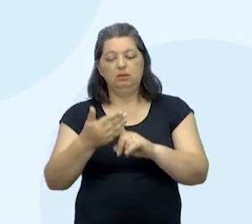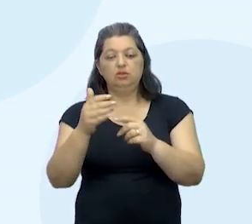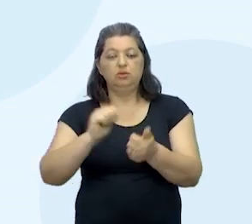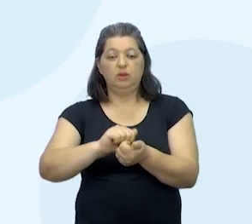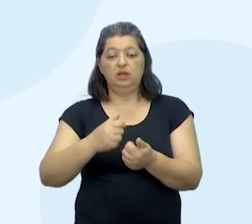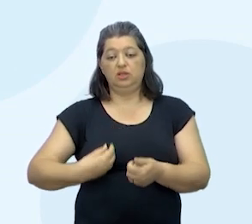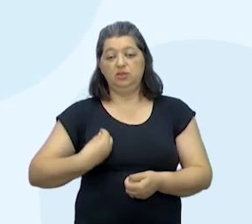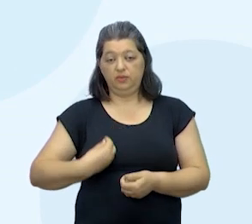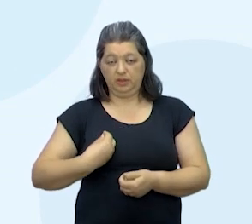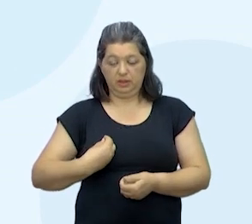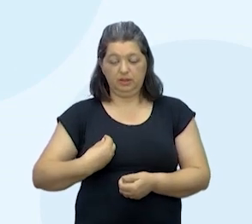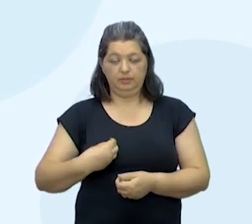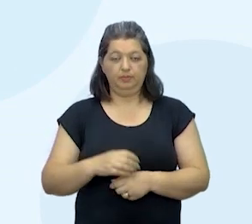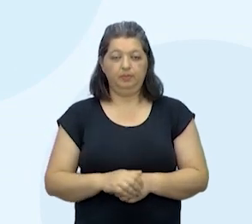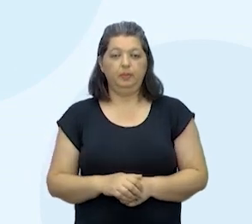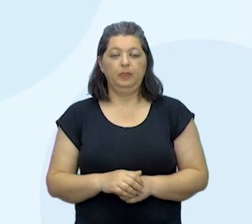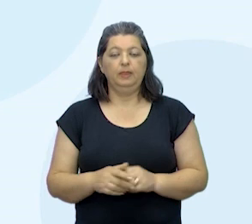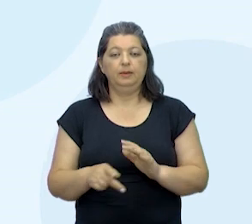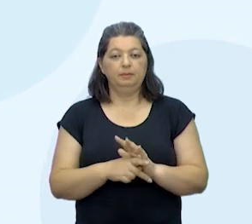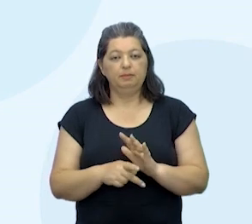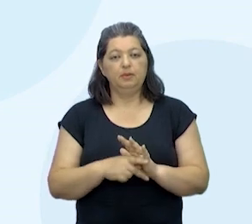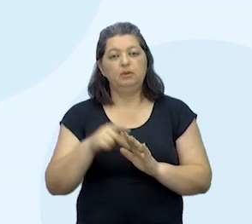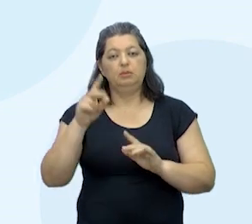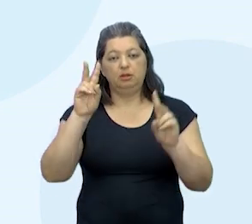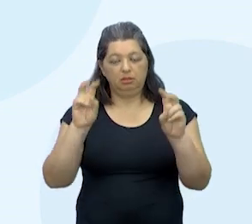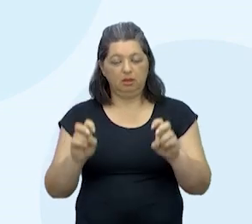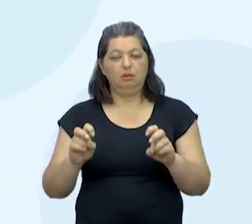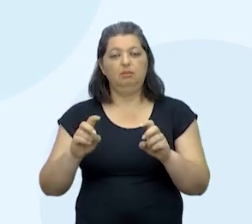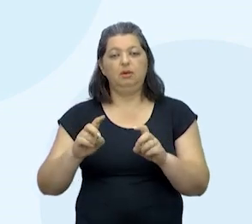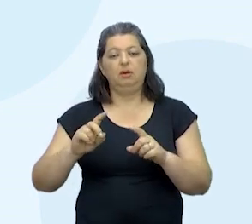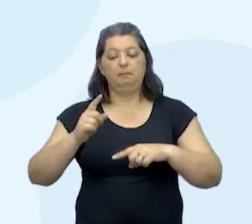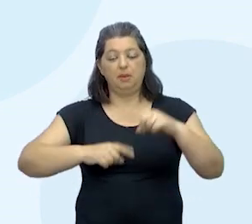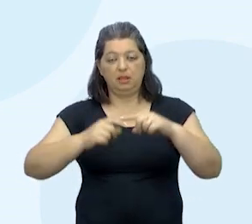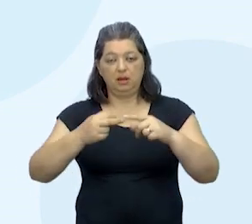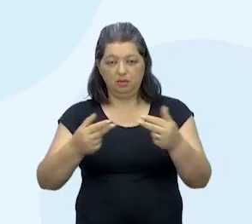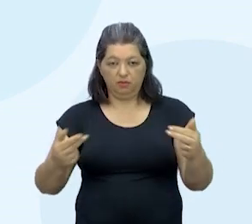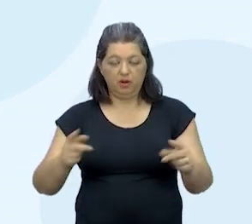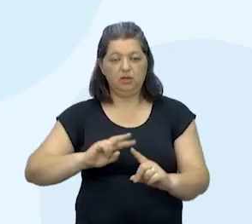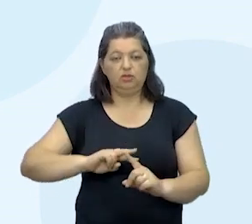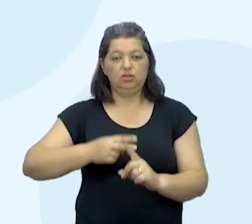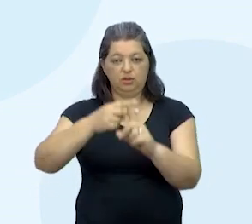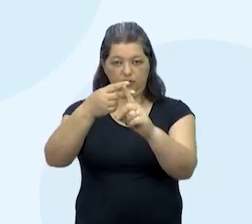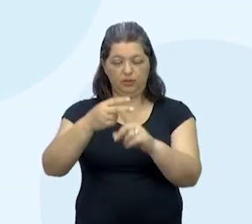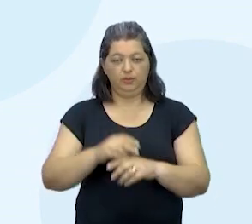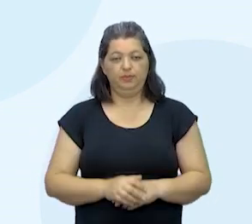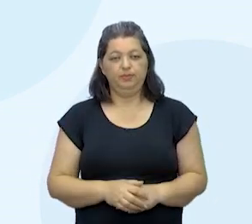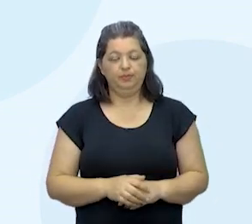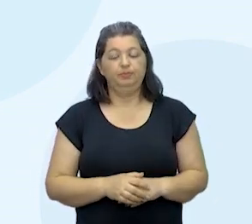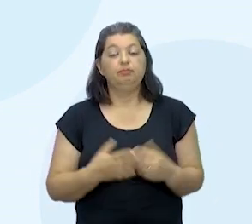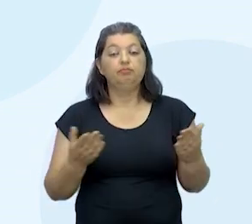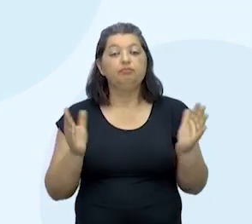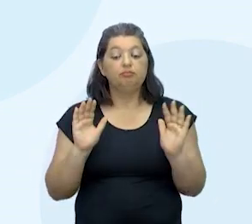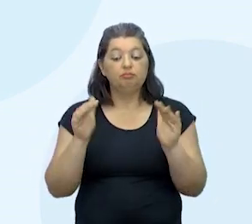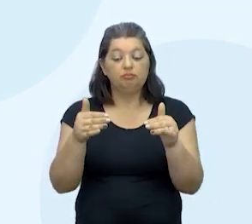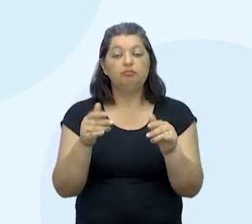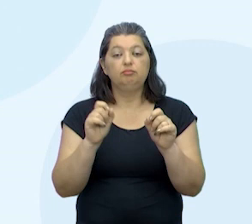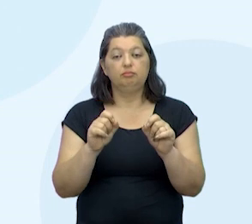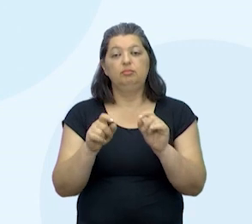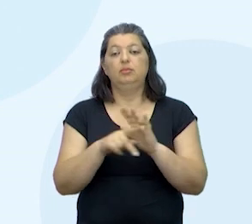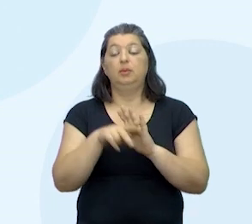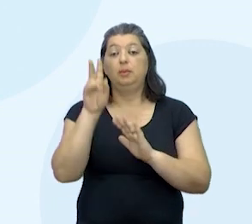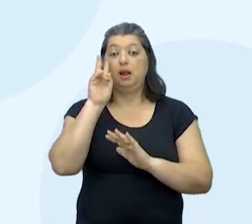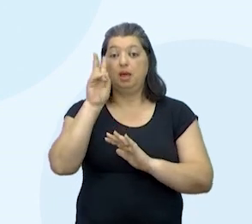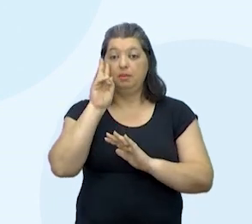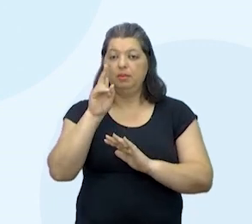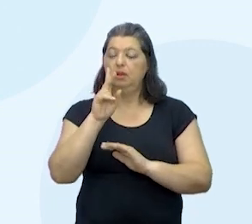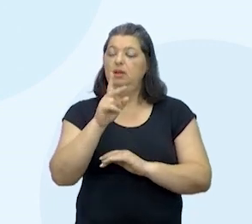nosso componente curricular Materiais Inovadores. E aí a gente vem para uma parte bastante importante da aula, que são os lembretes. Então,